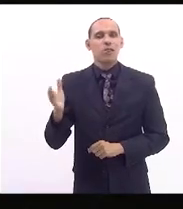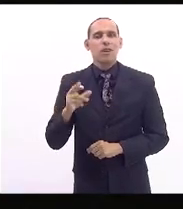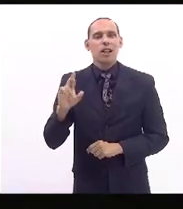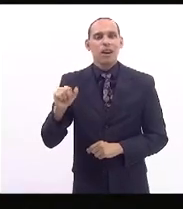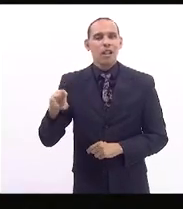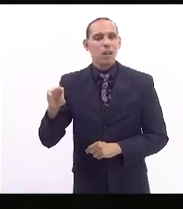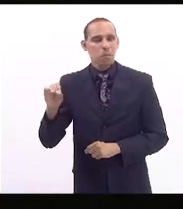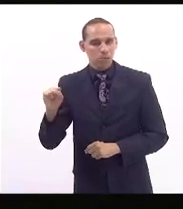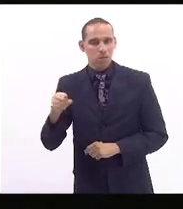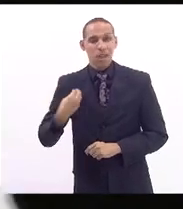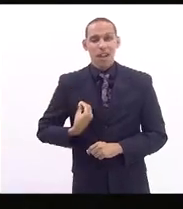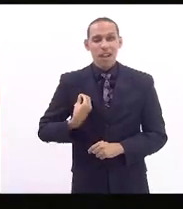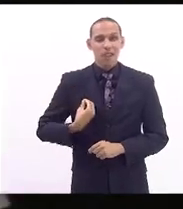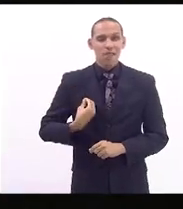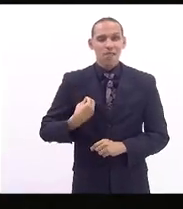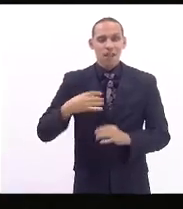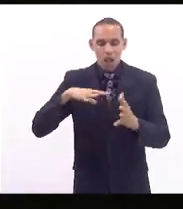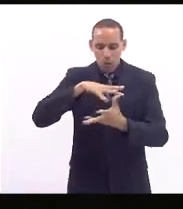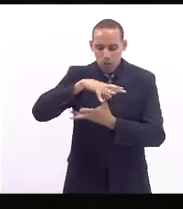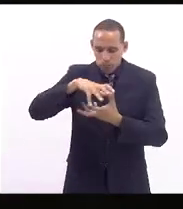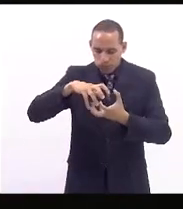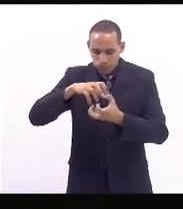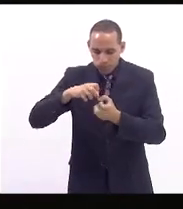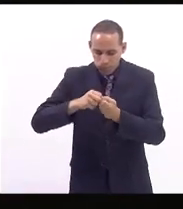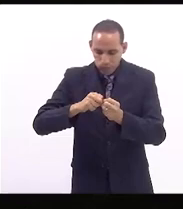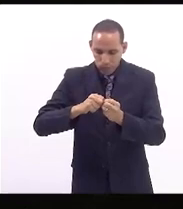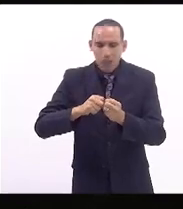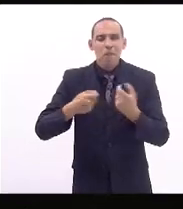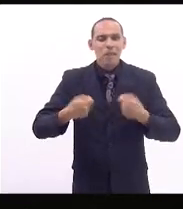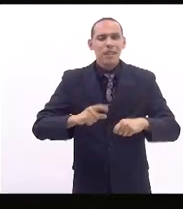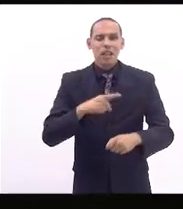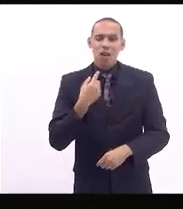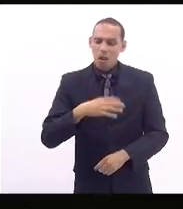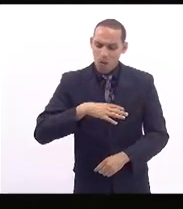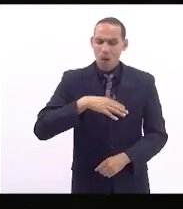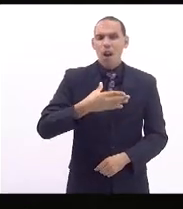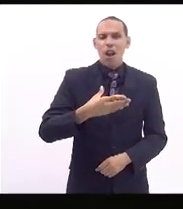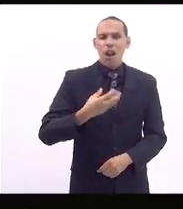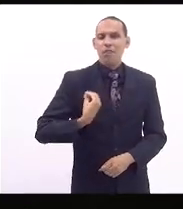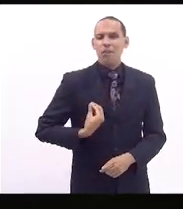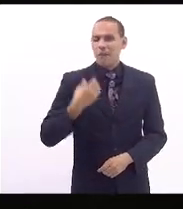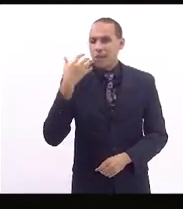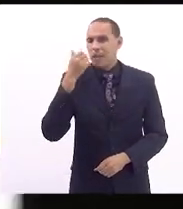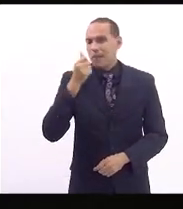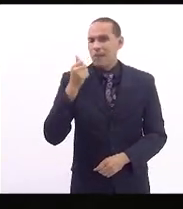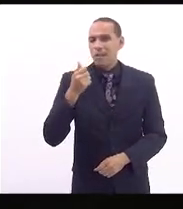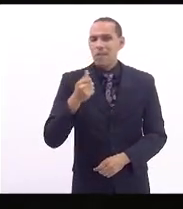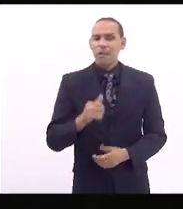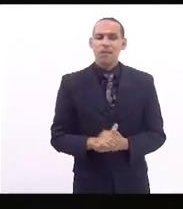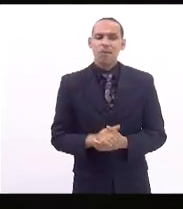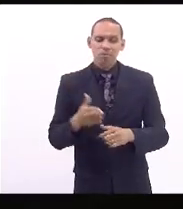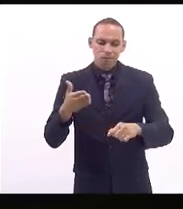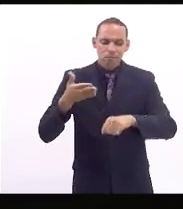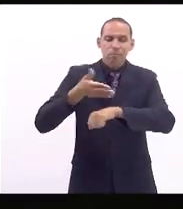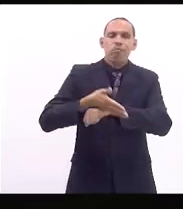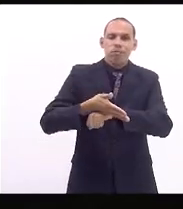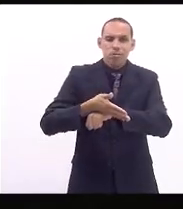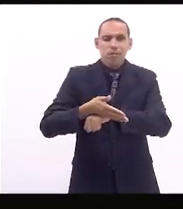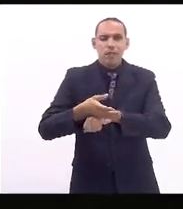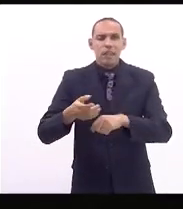e o que a vida requer de nós é Coragem coragem para sobreviver e sobrepor